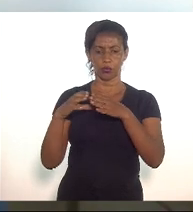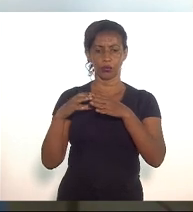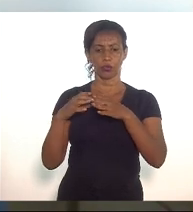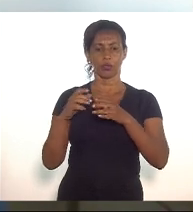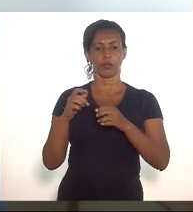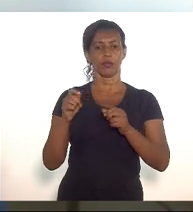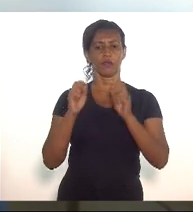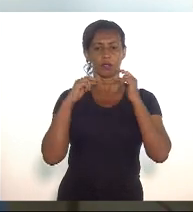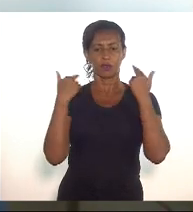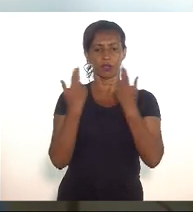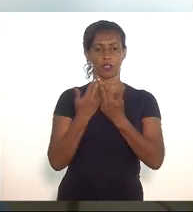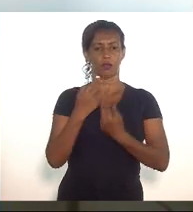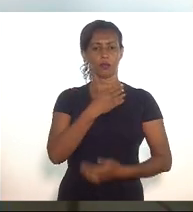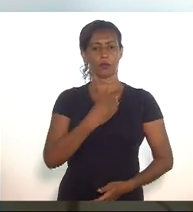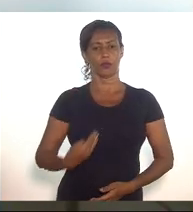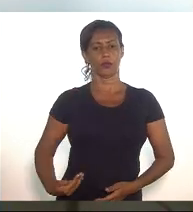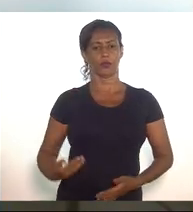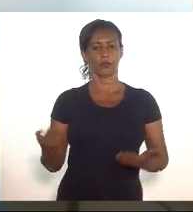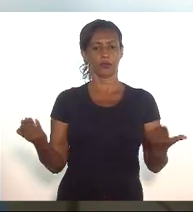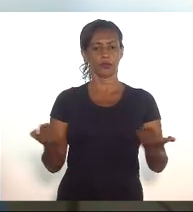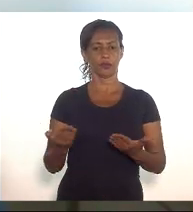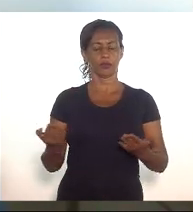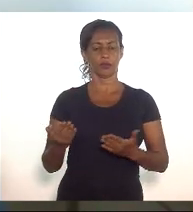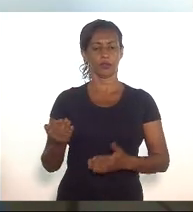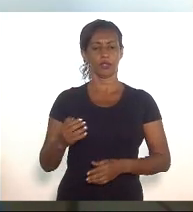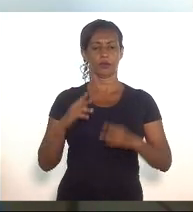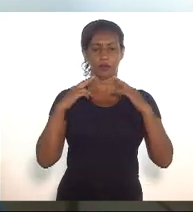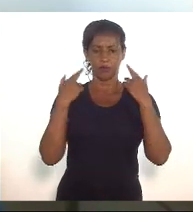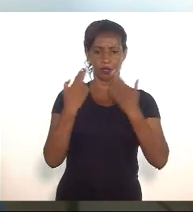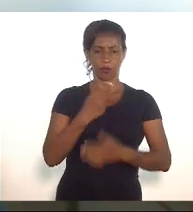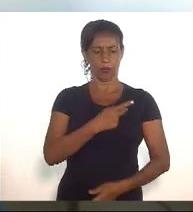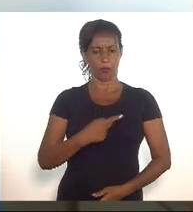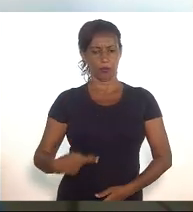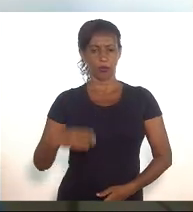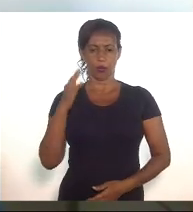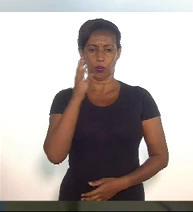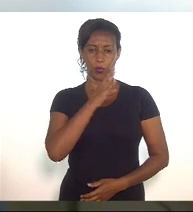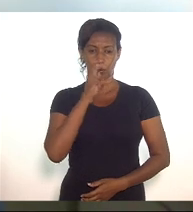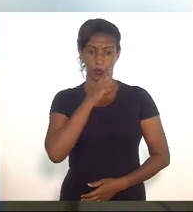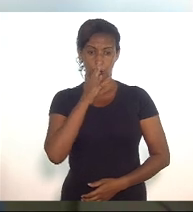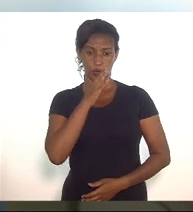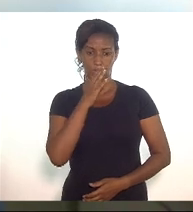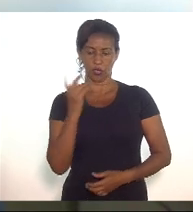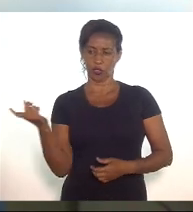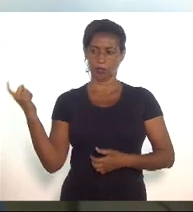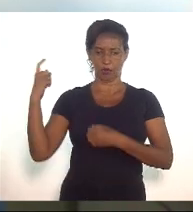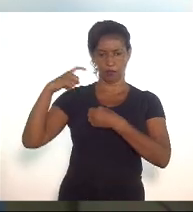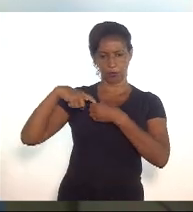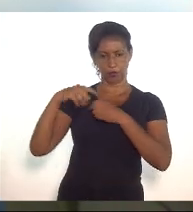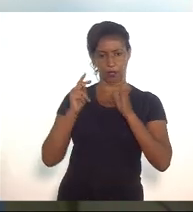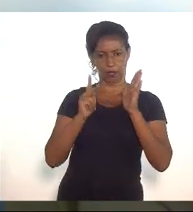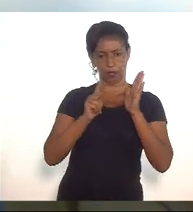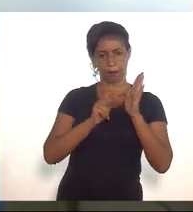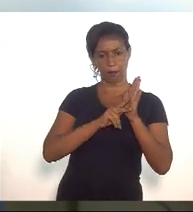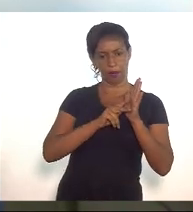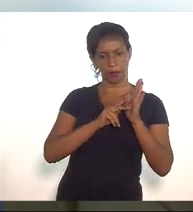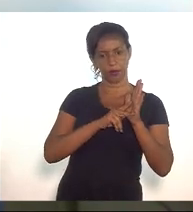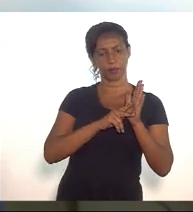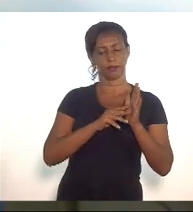audiência pública. Então, essa audiência pública, de maneira urgente para ele voltar à pauta,